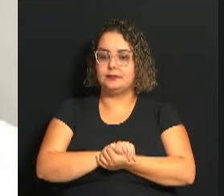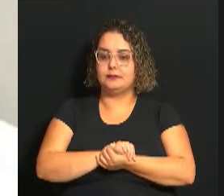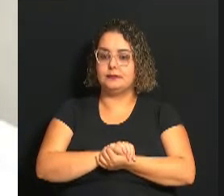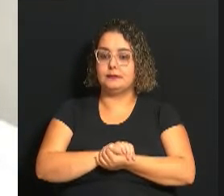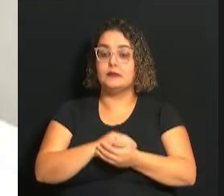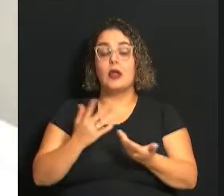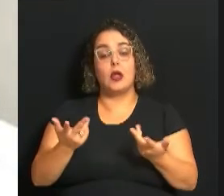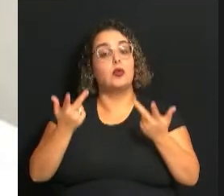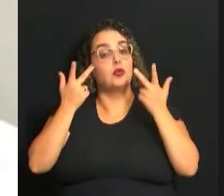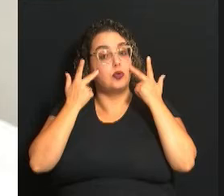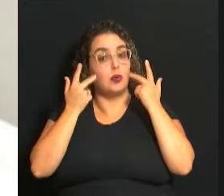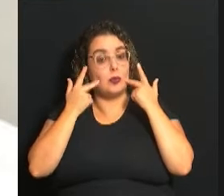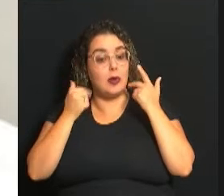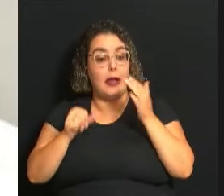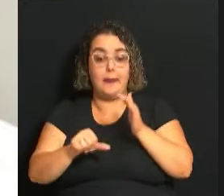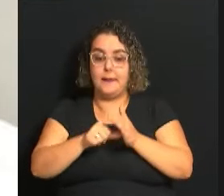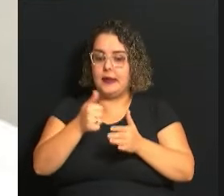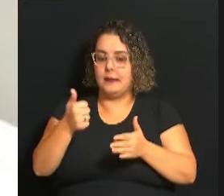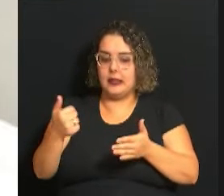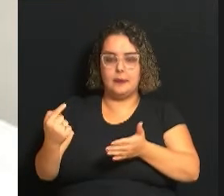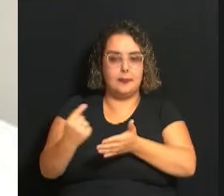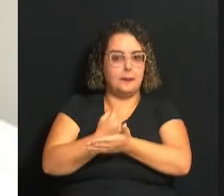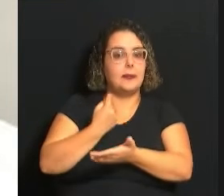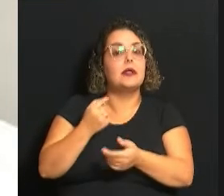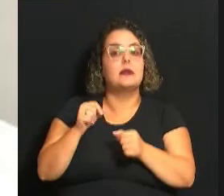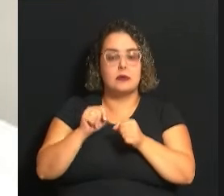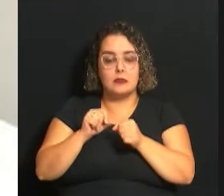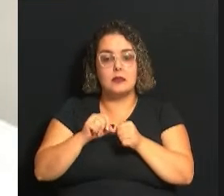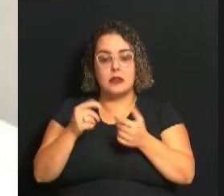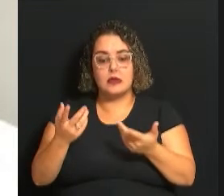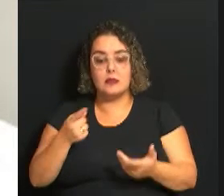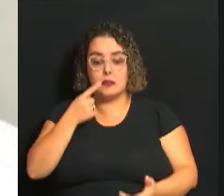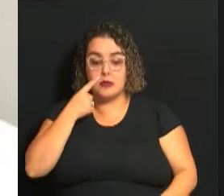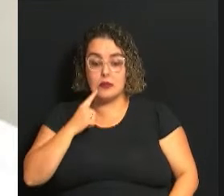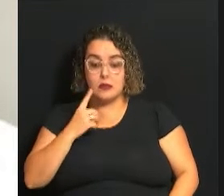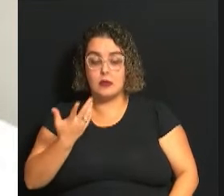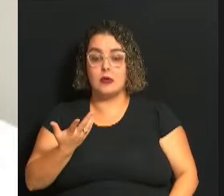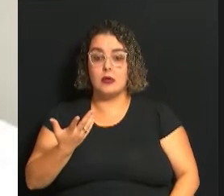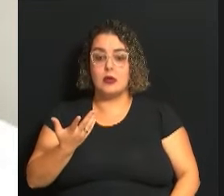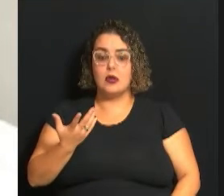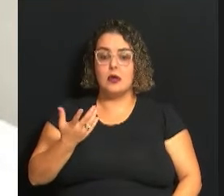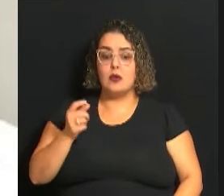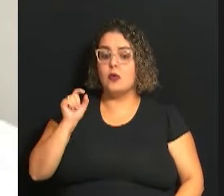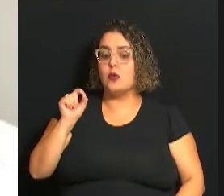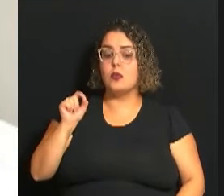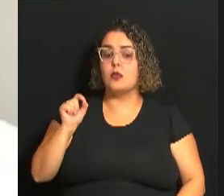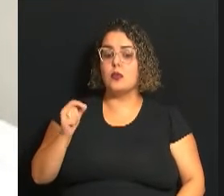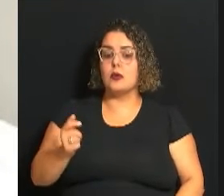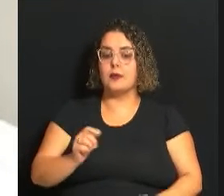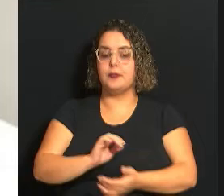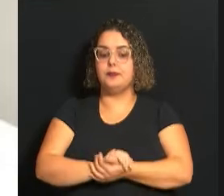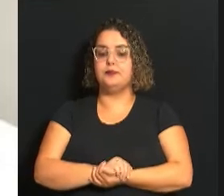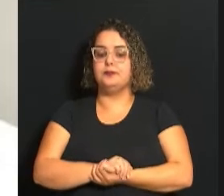Geralmente a primeira pergunta que as pessoas me fazem, né, Viviane, se por acaso...